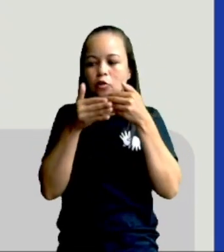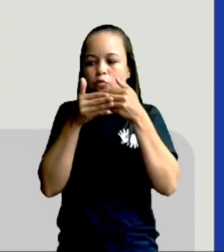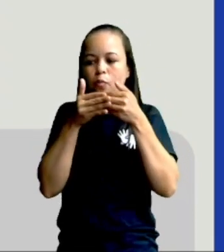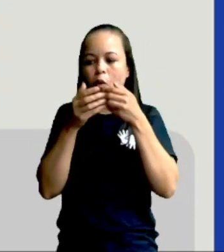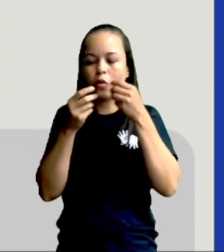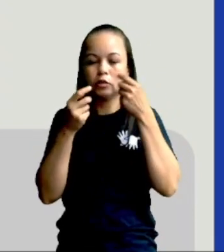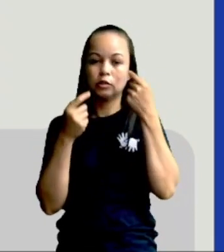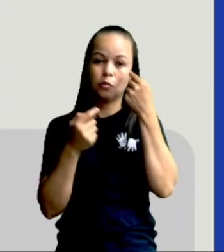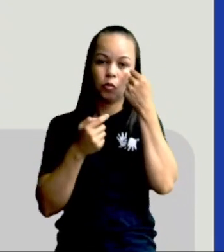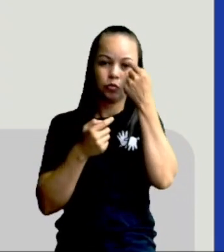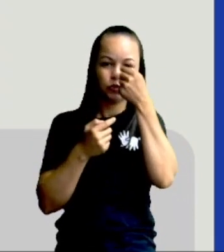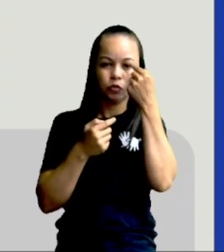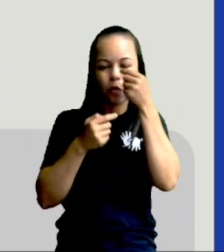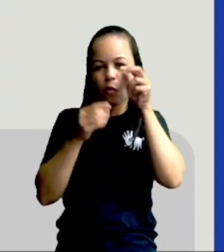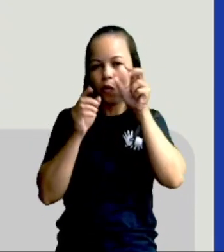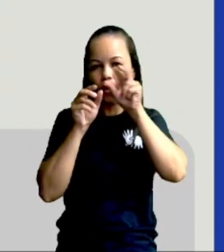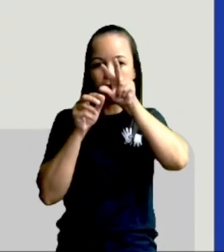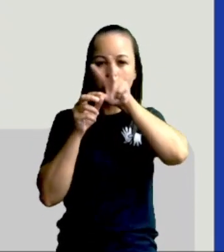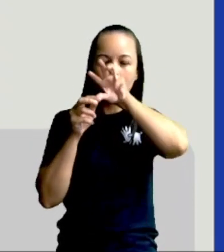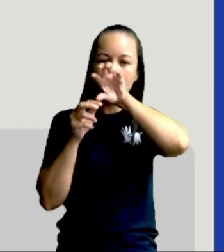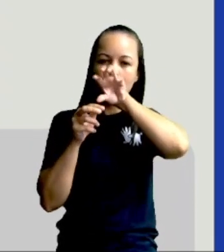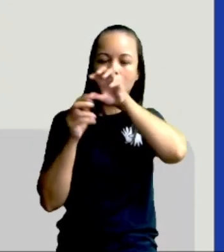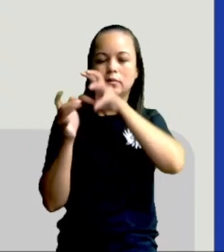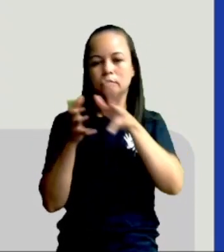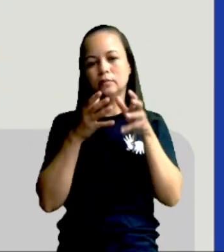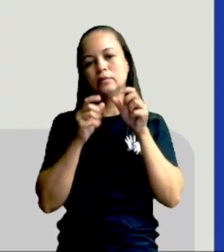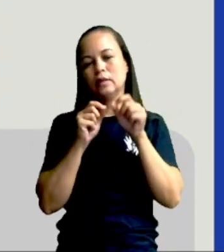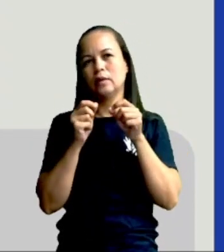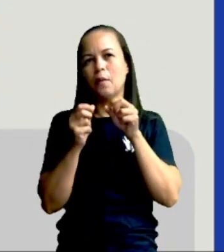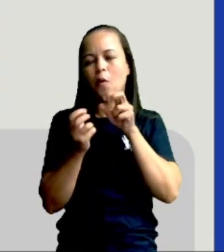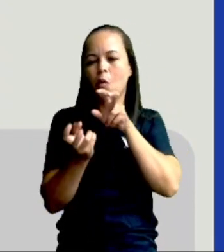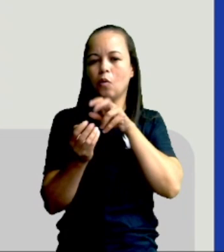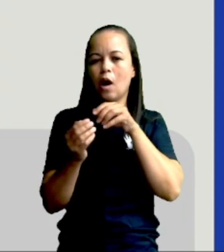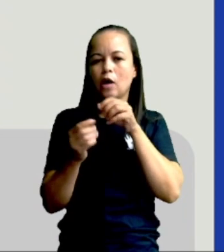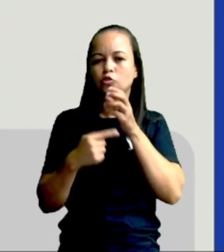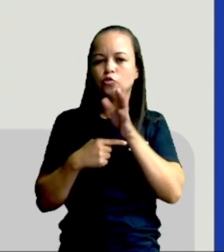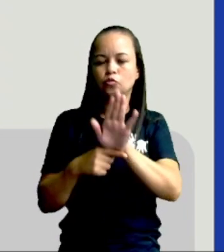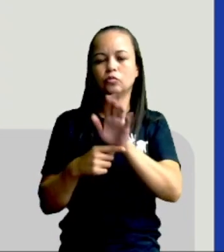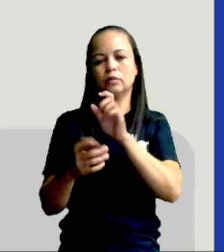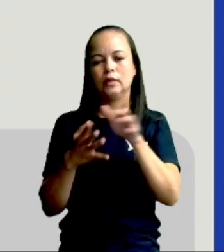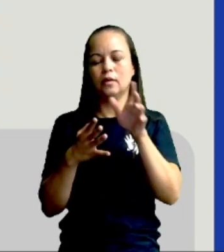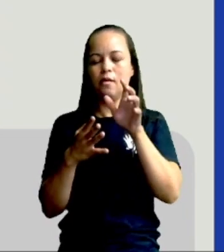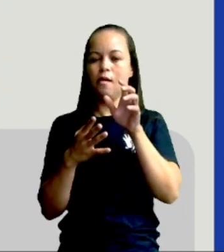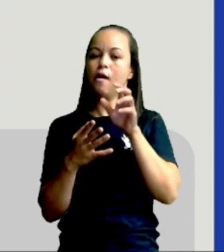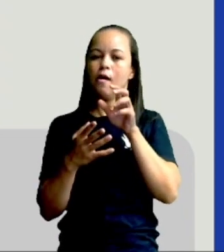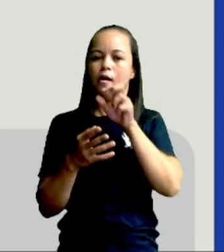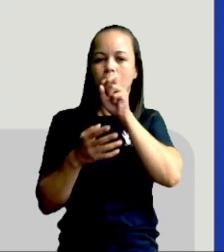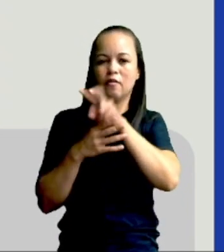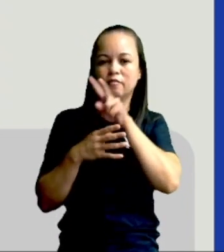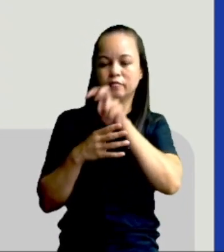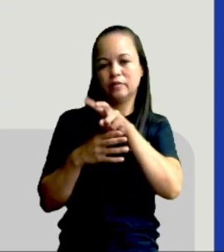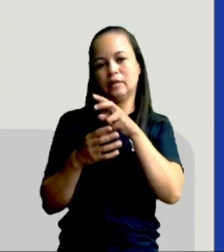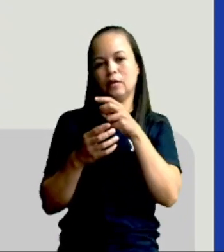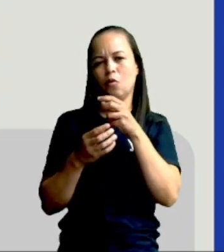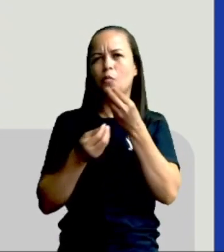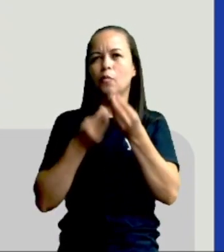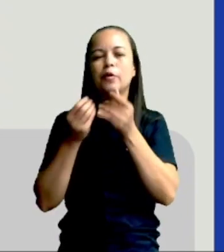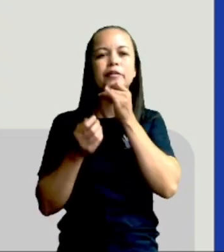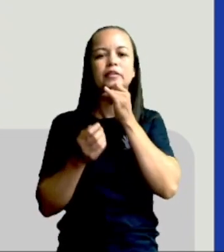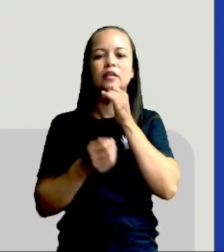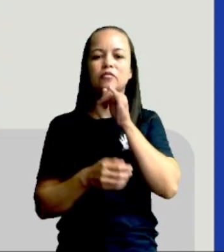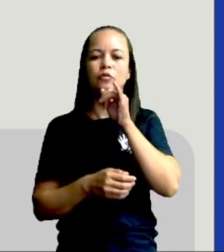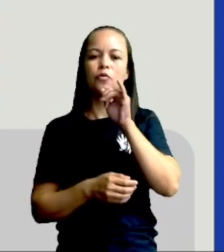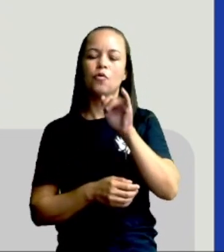narina, para auxiliar ao encontro da presa, né? Tipo um infravermelho que ela possui, que identifica o calor da